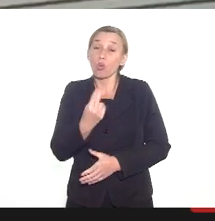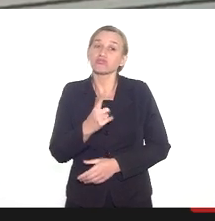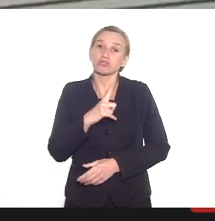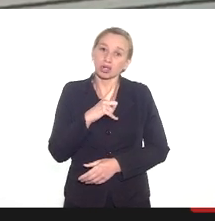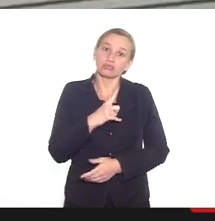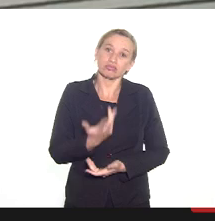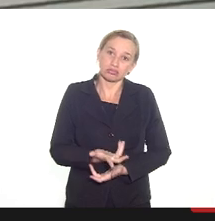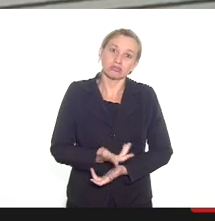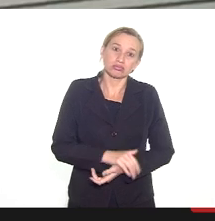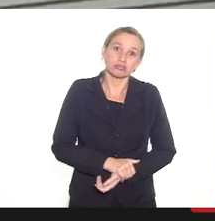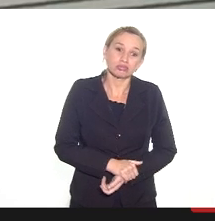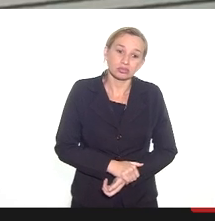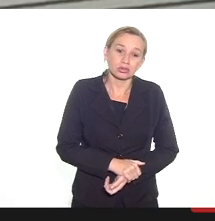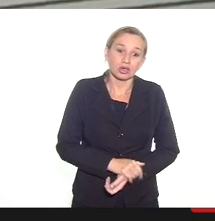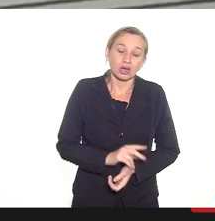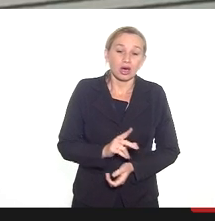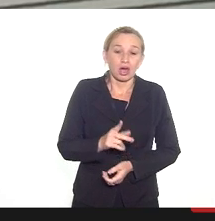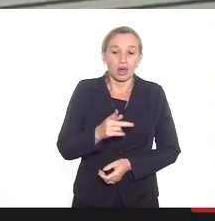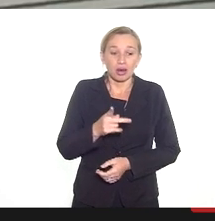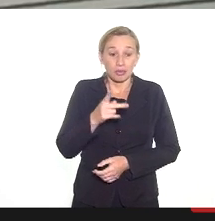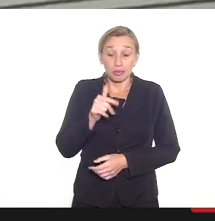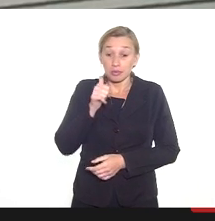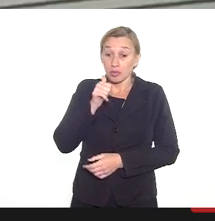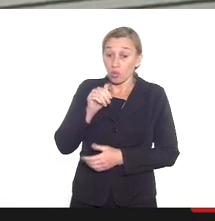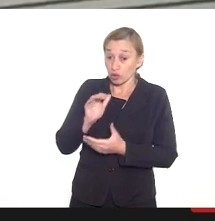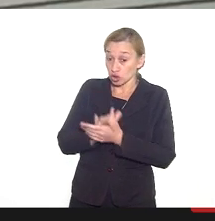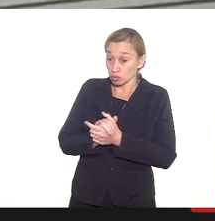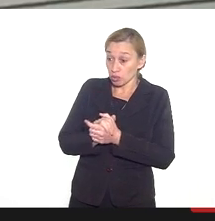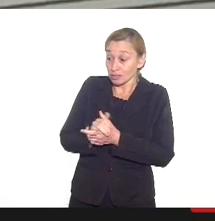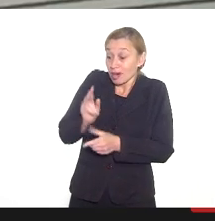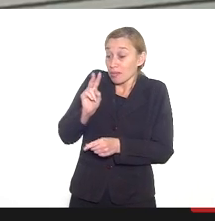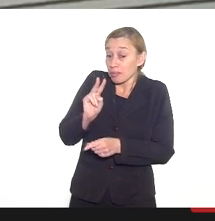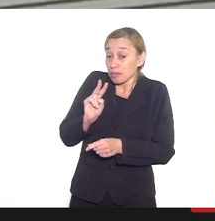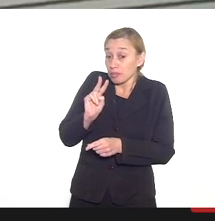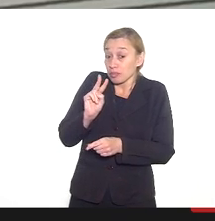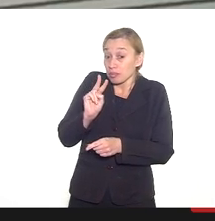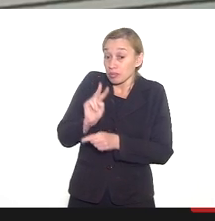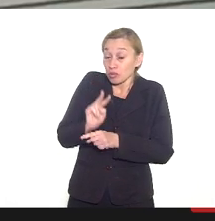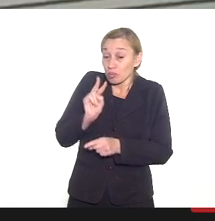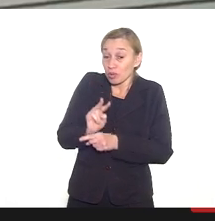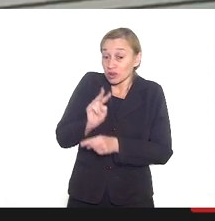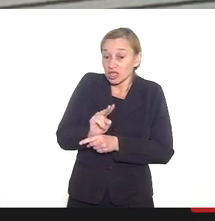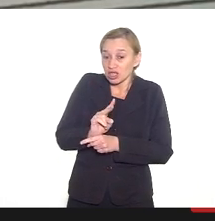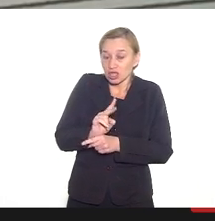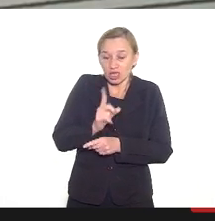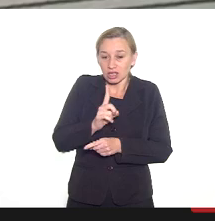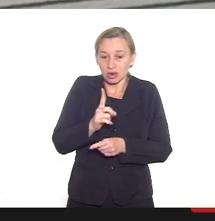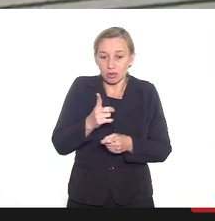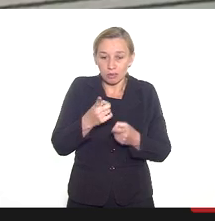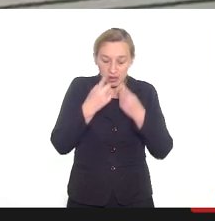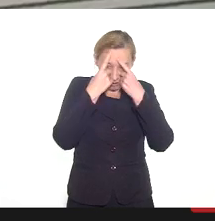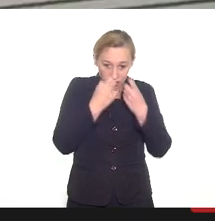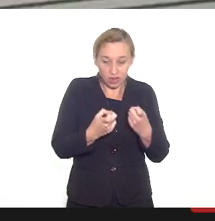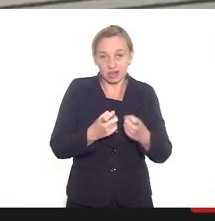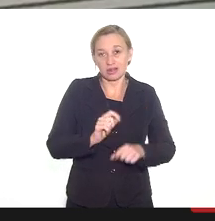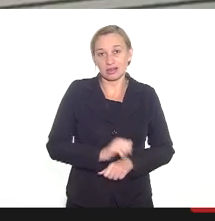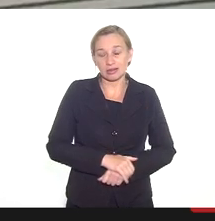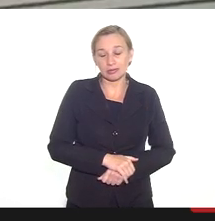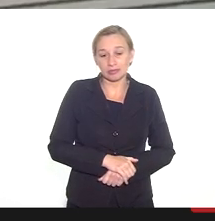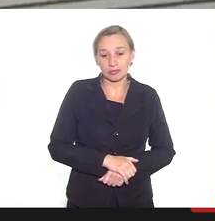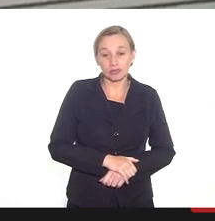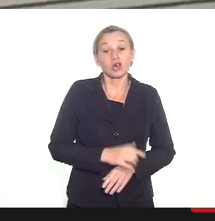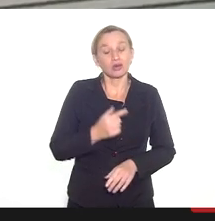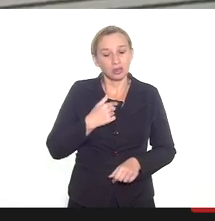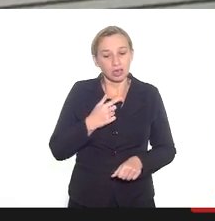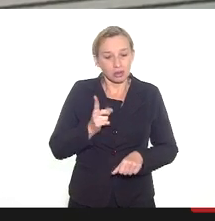É aquela pessoa que deveria protegê-la, mas é a pessoa que se torna seu agressor. Eu sei que o tempo é curto e